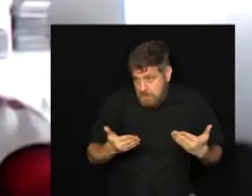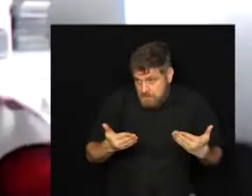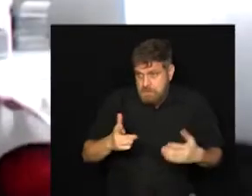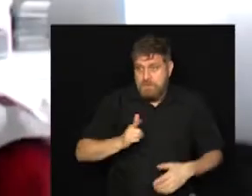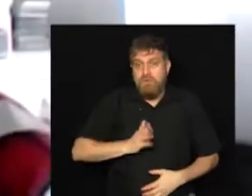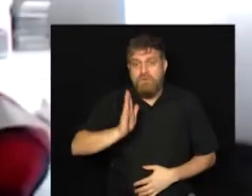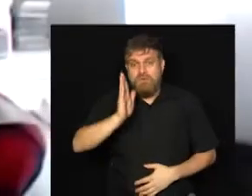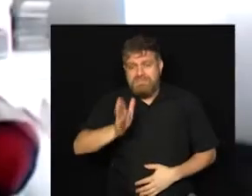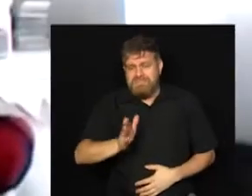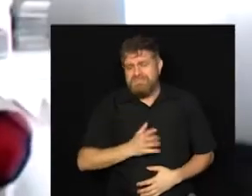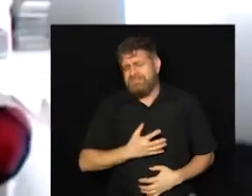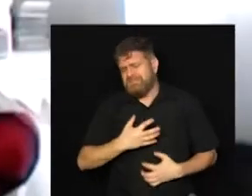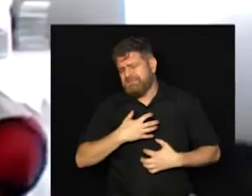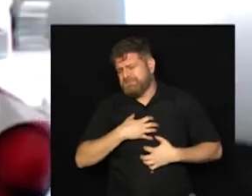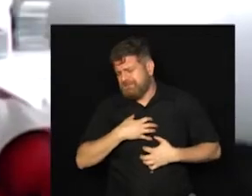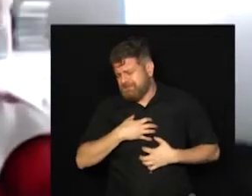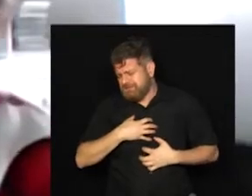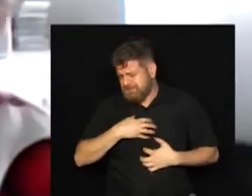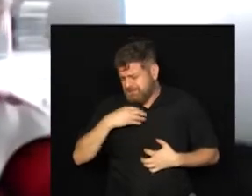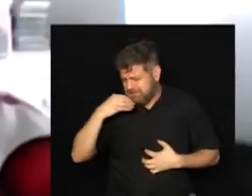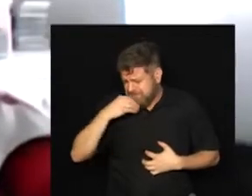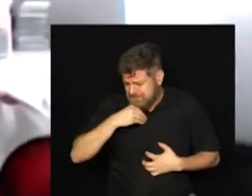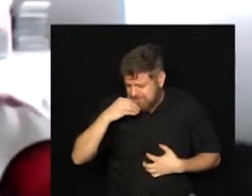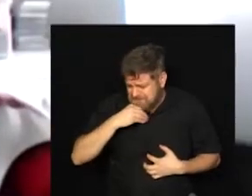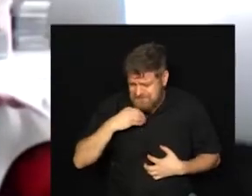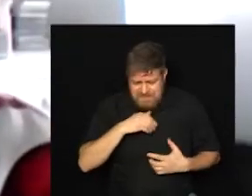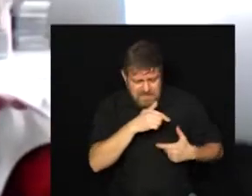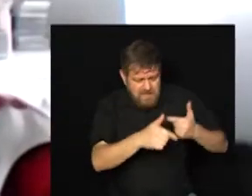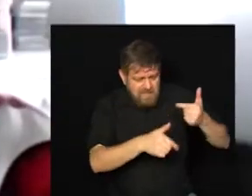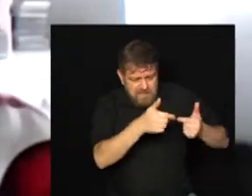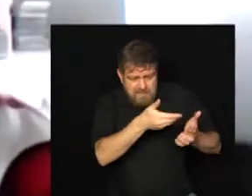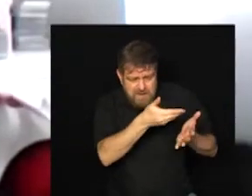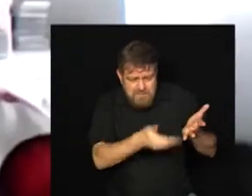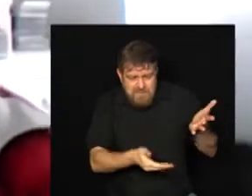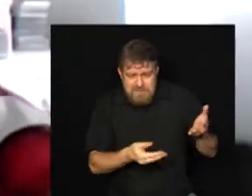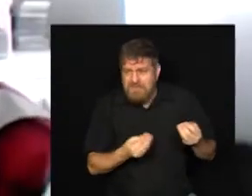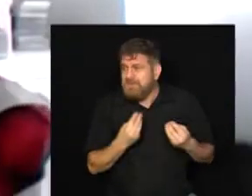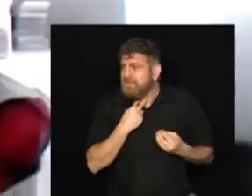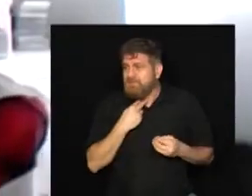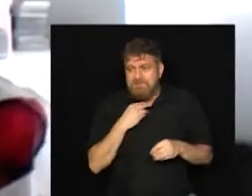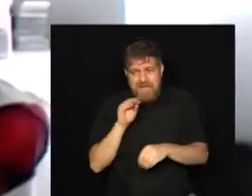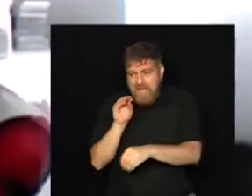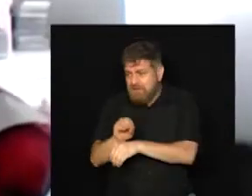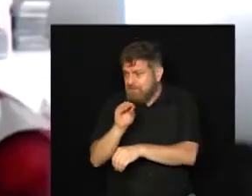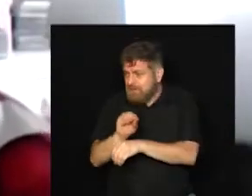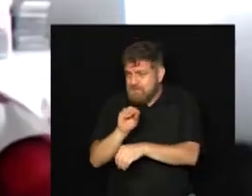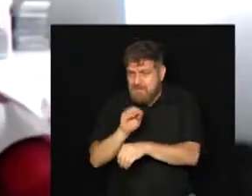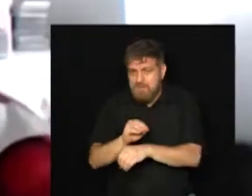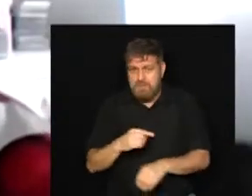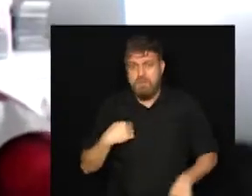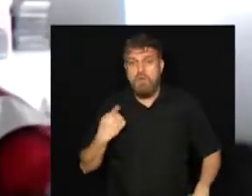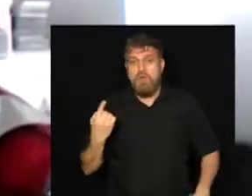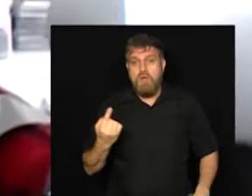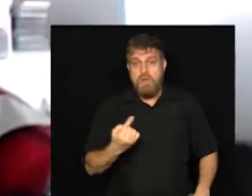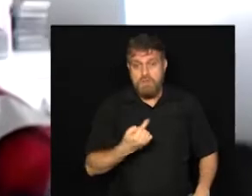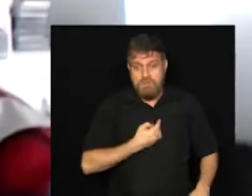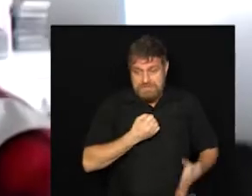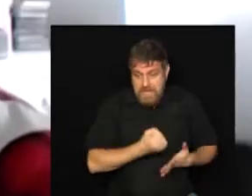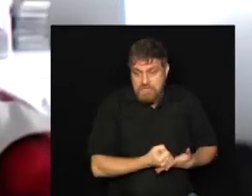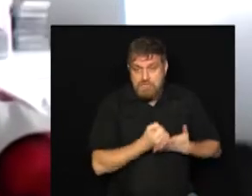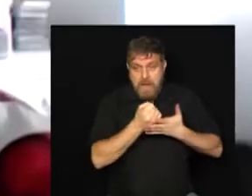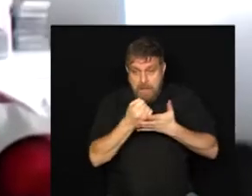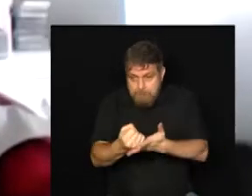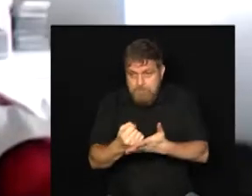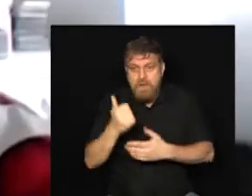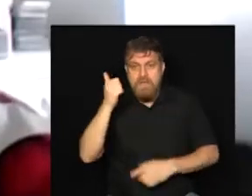Ela já está fragilizada, sem condição de trabalho no momento do tratamento. O que nós fazemos é apoiar essa